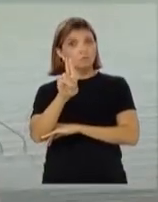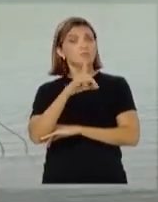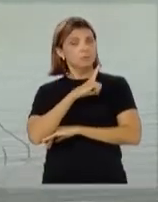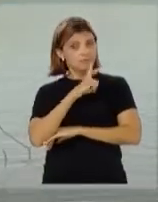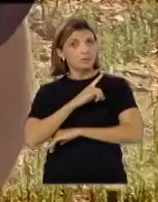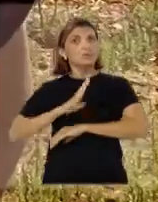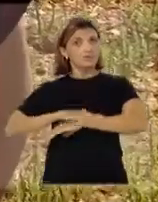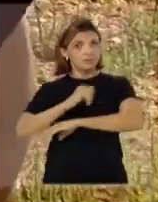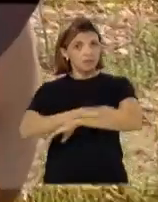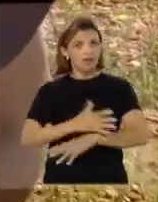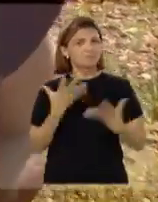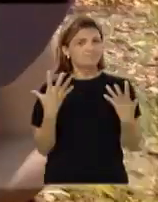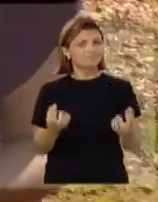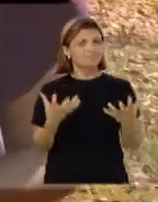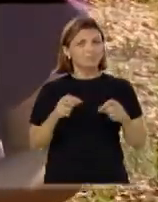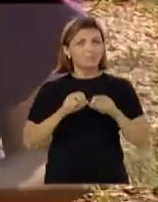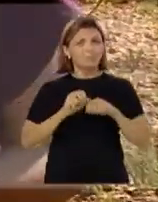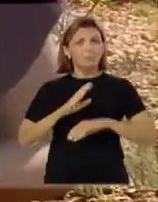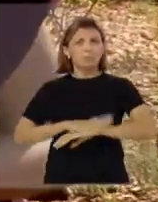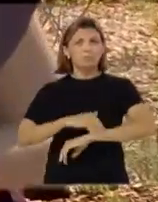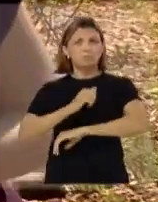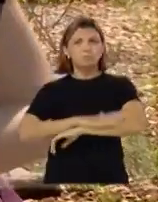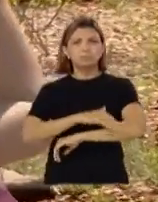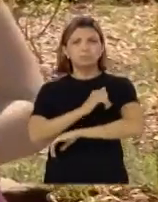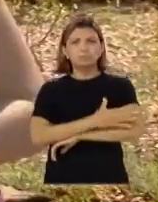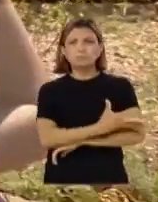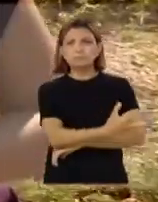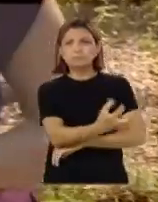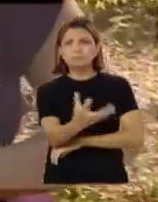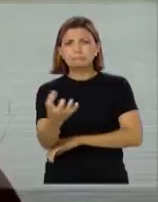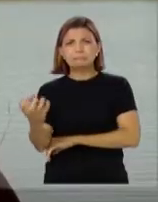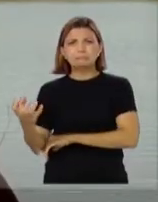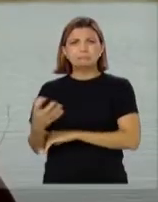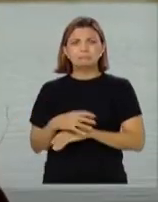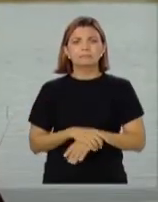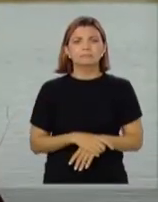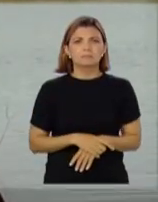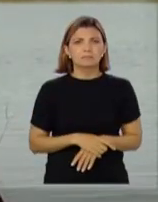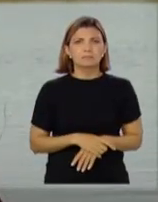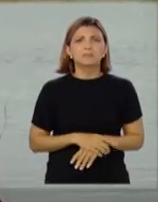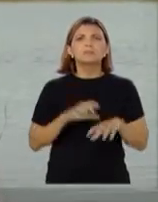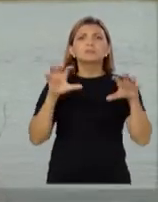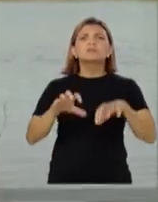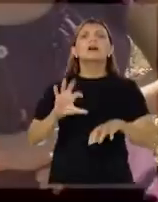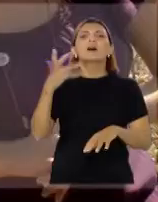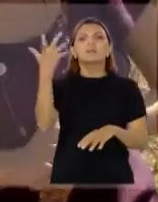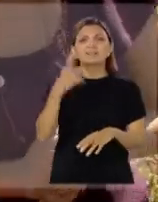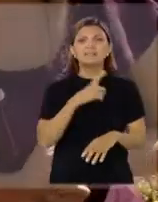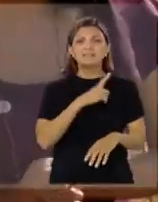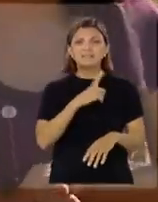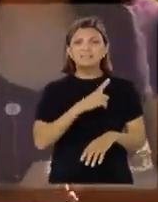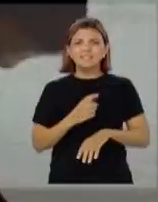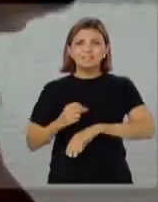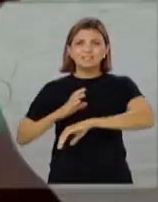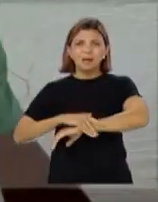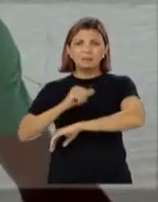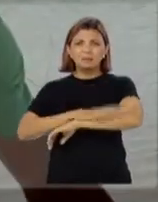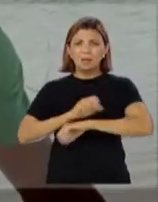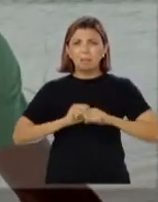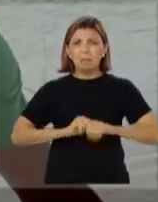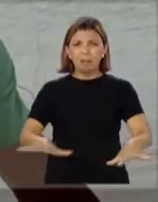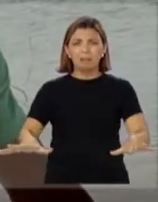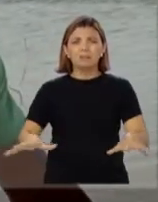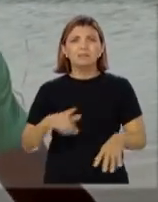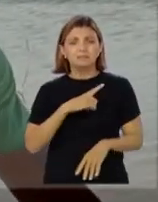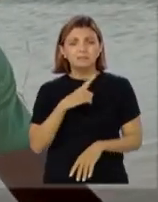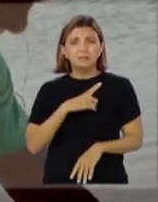que chove. Fica cheio de sapo. Ah, na seca o sapo fica na terrinha molhada esperando a chuva vir. Mas e aí, quando chove? Aí brota